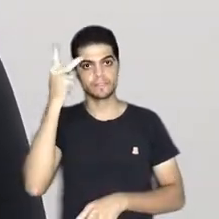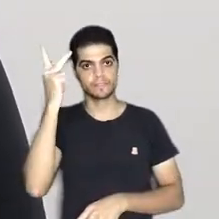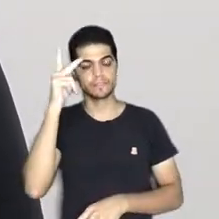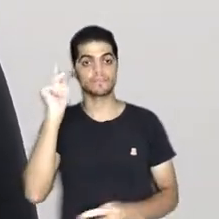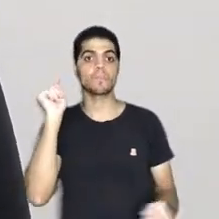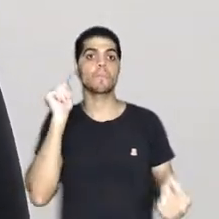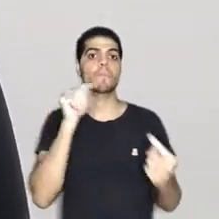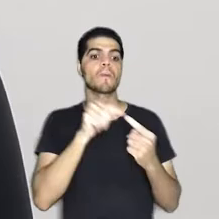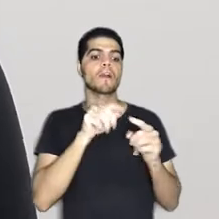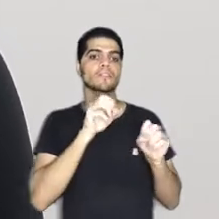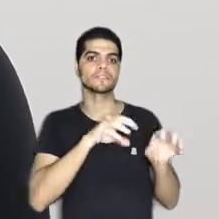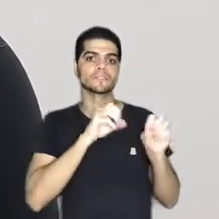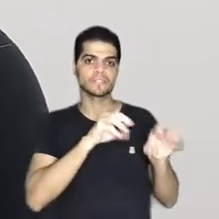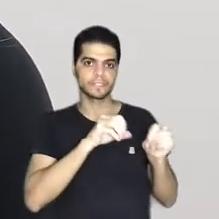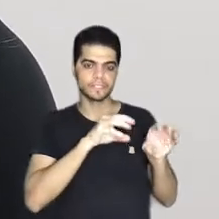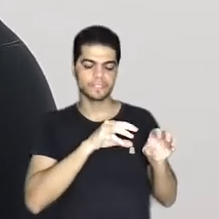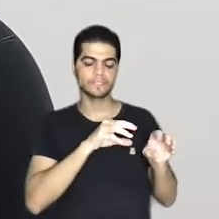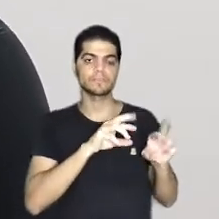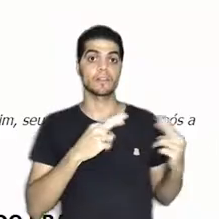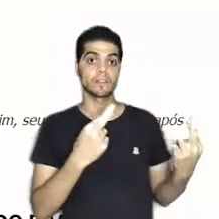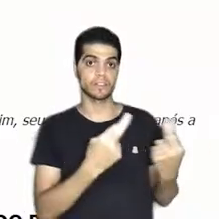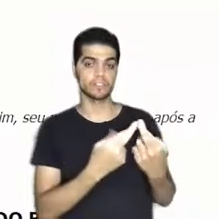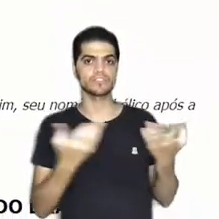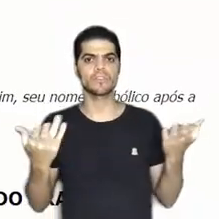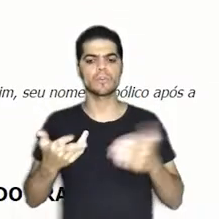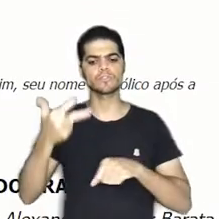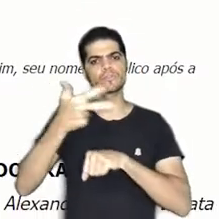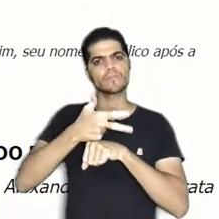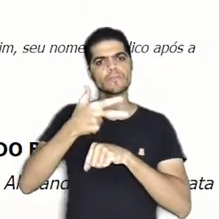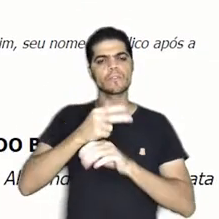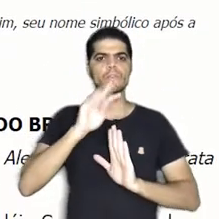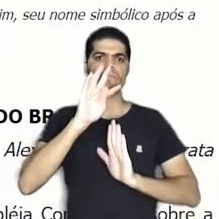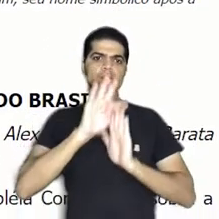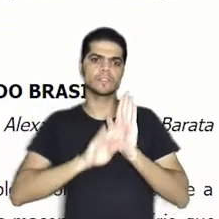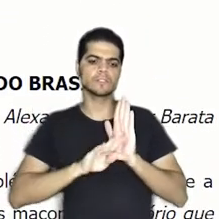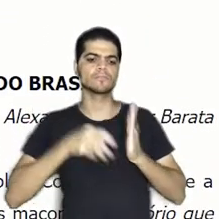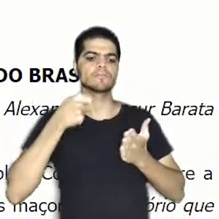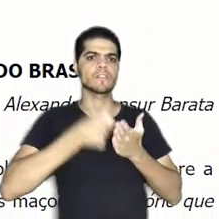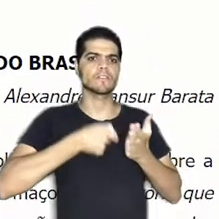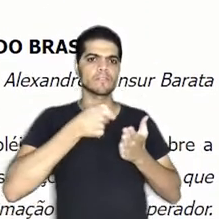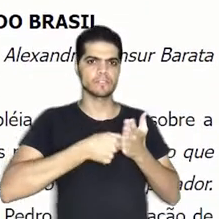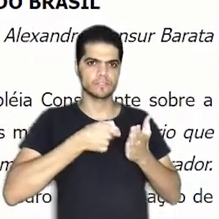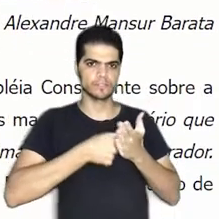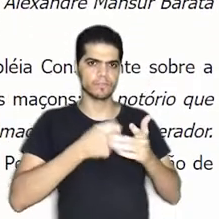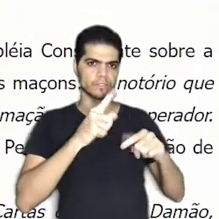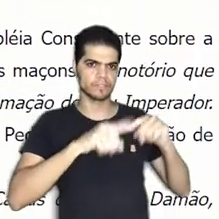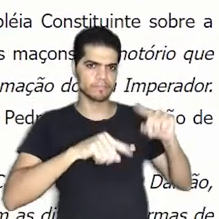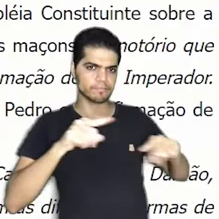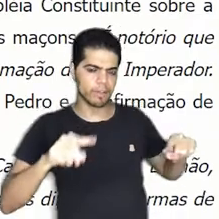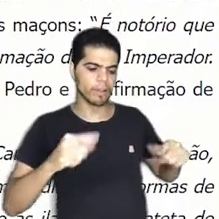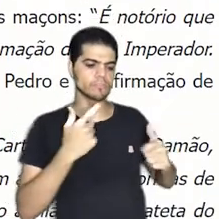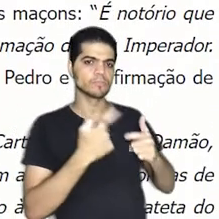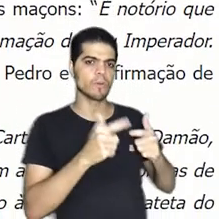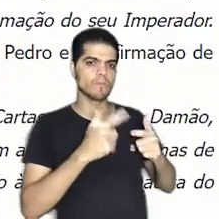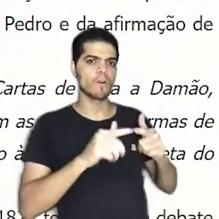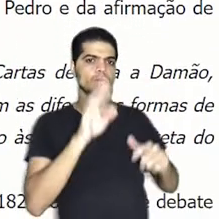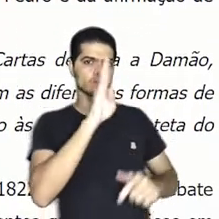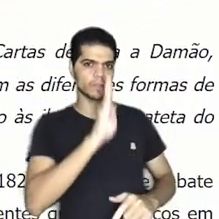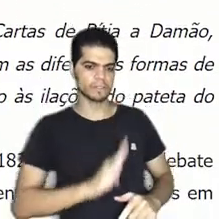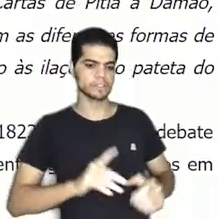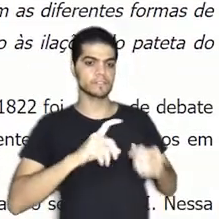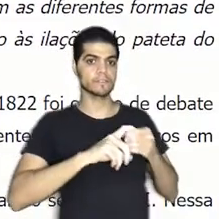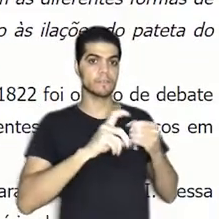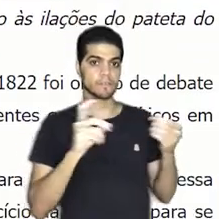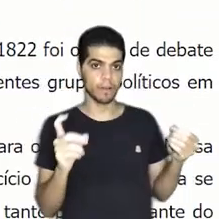Objetivo e hoje eu discuto com vocês nesse vídeo o texto Defensores da Causa do Brasil e da Sua